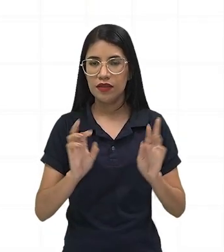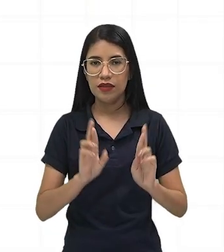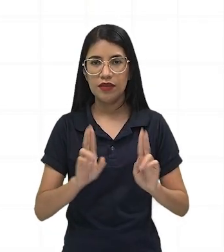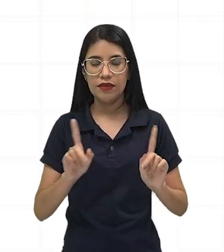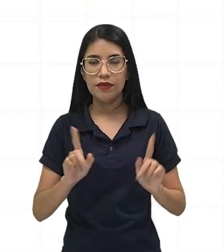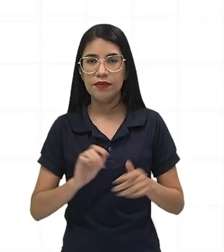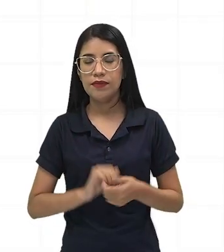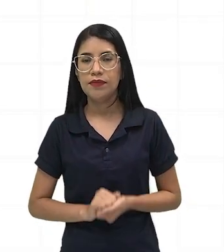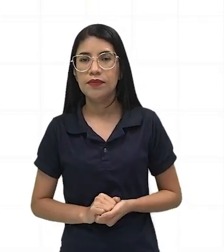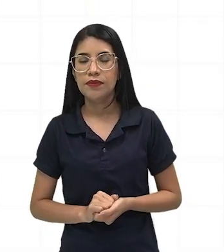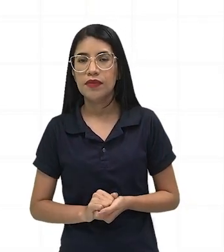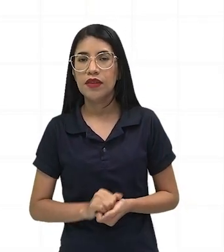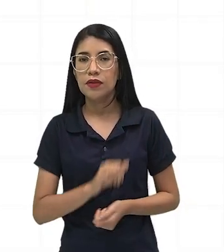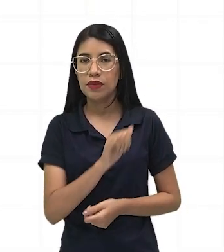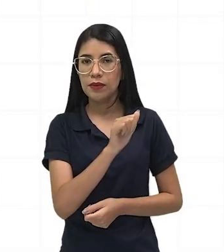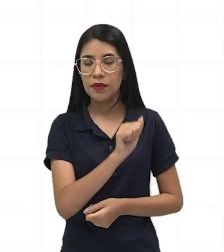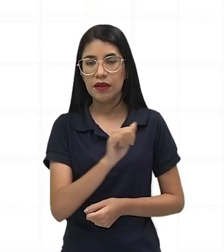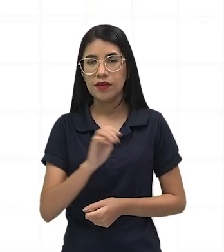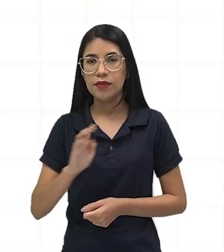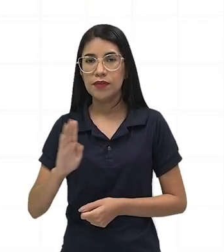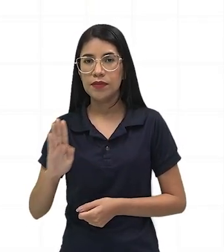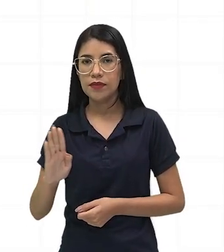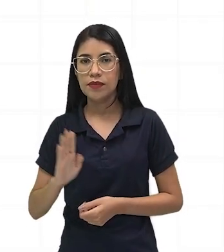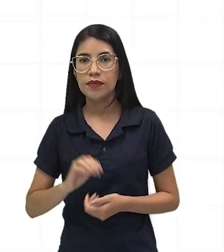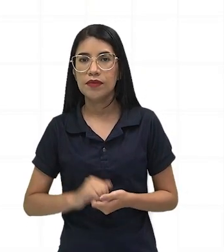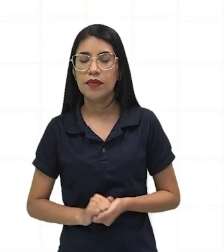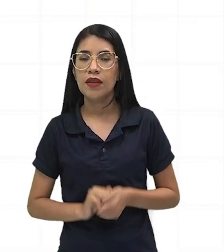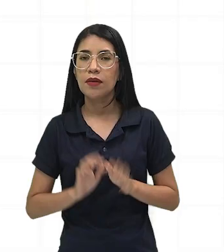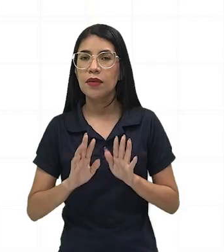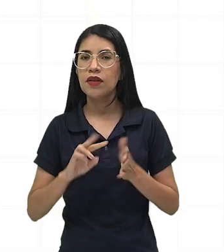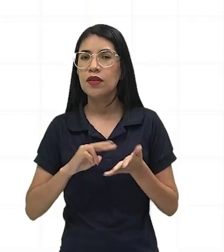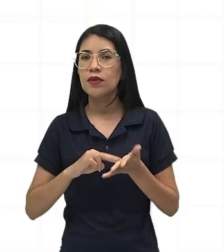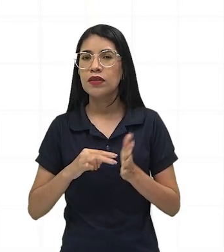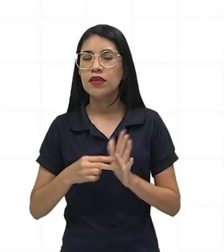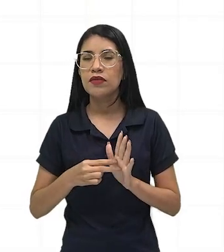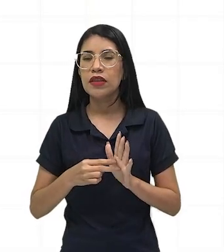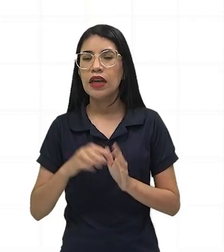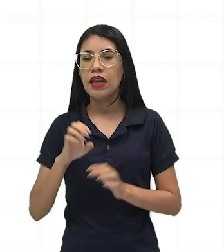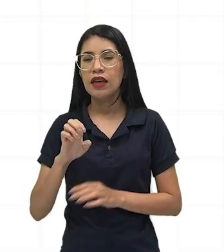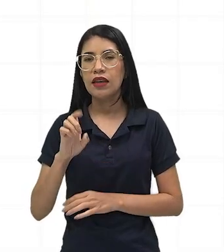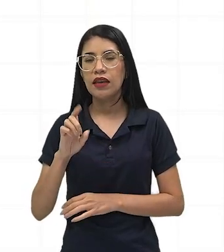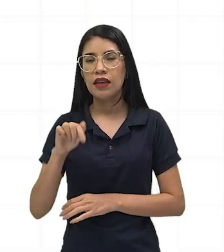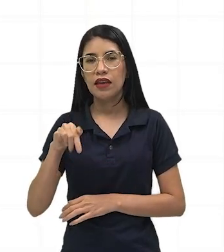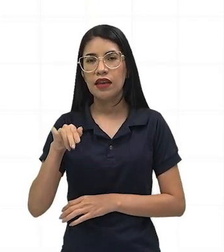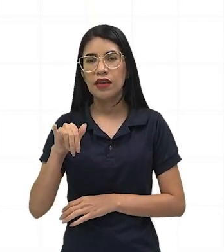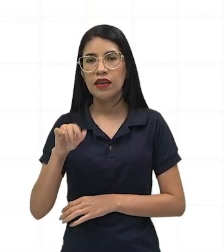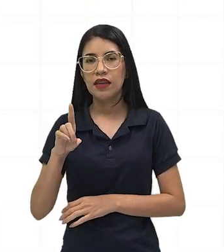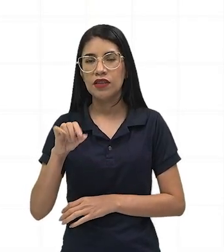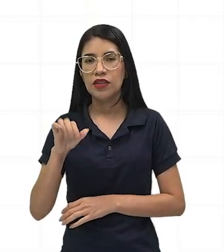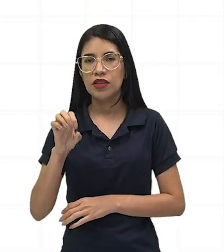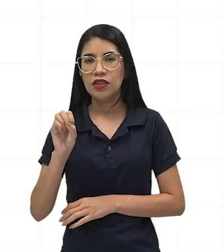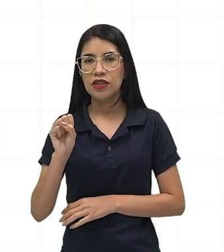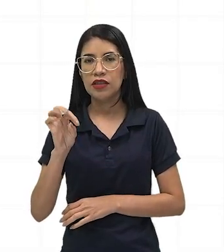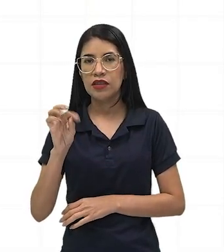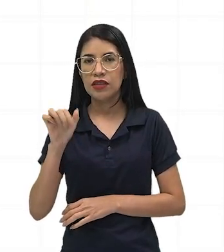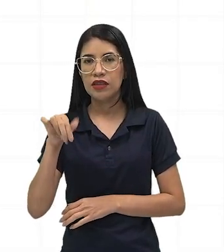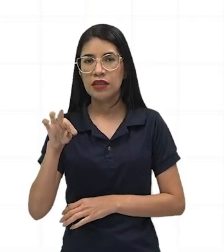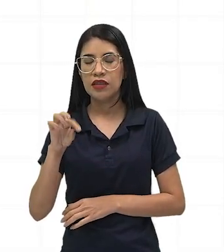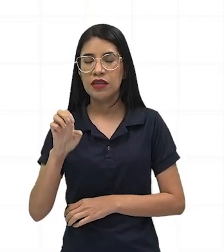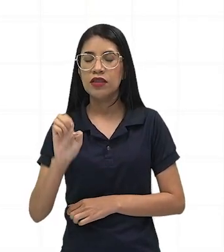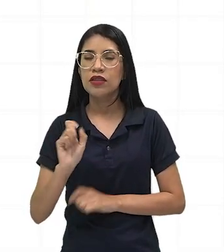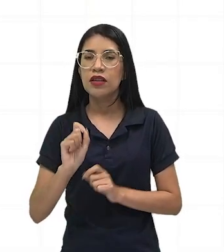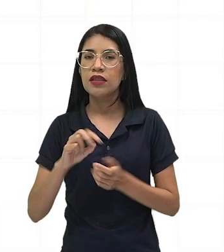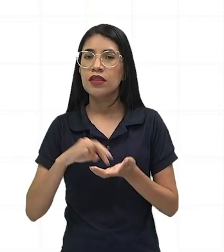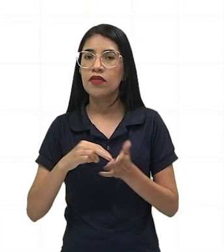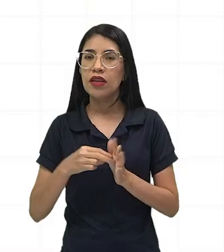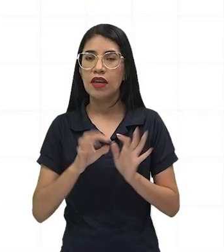um ponto A e o ponto B. Professor, o que significa mesmo equidistante? Significa de mesma distância. Por